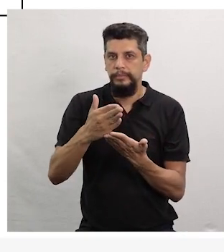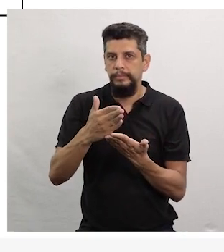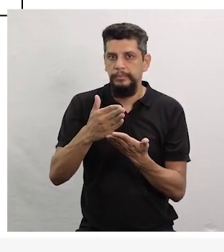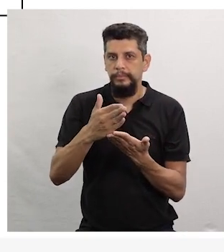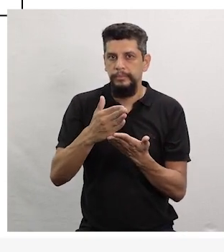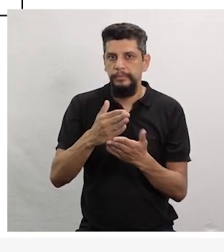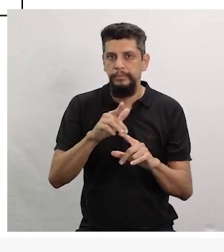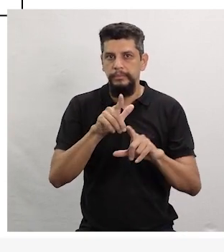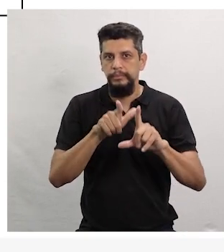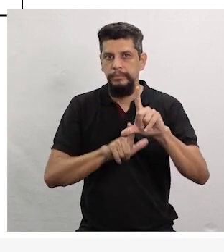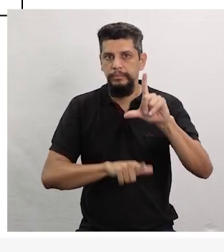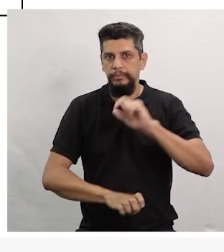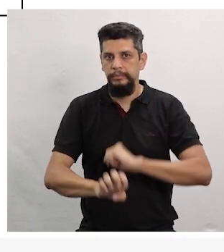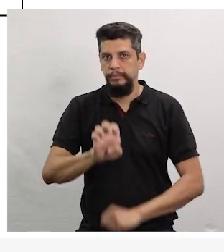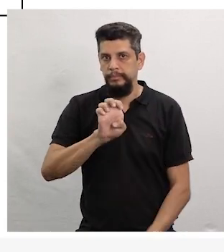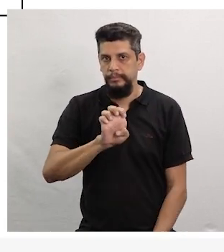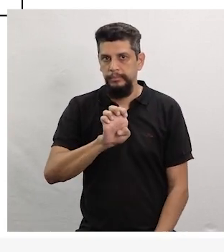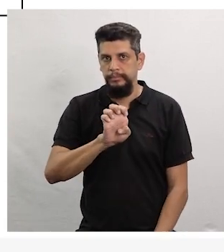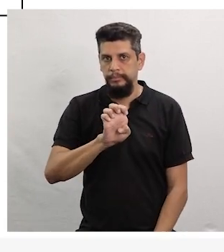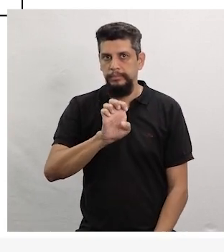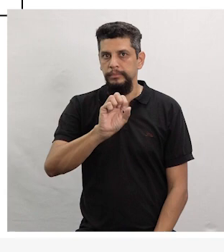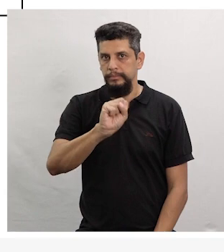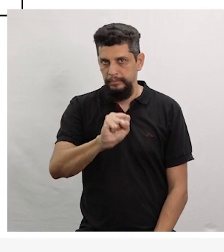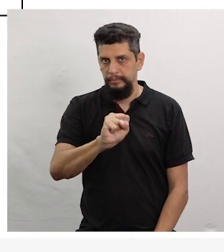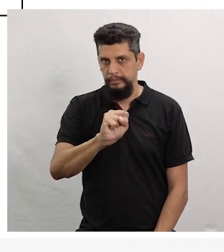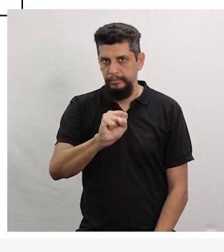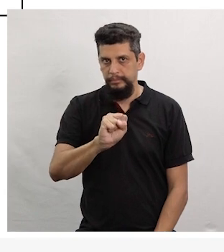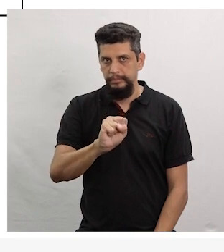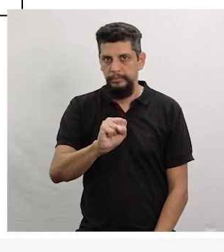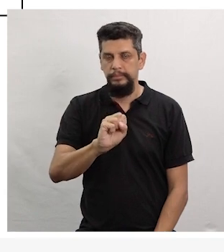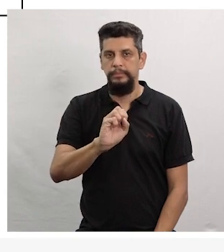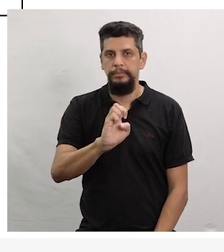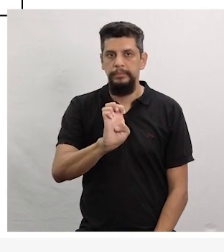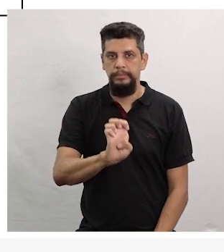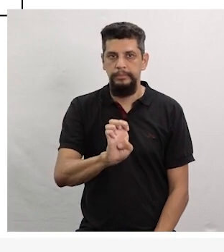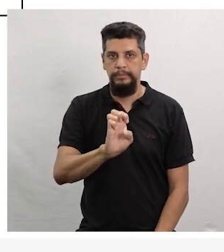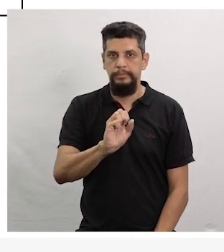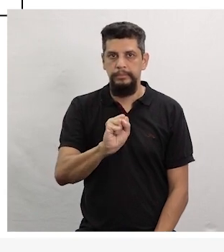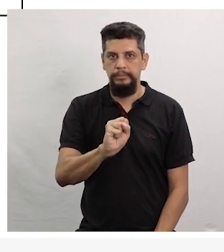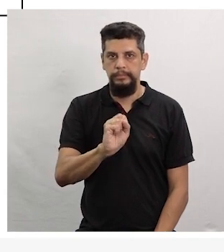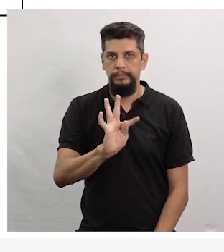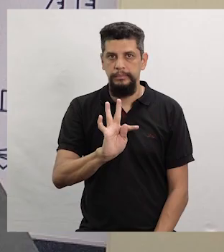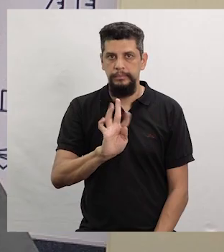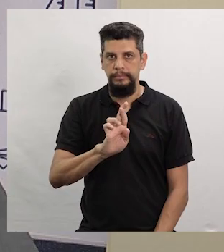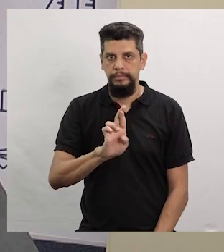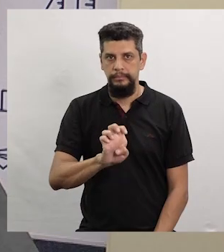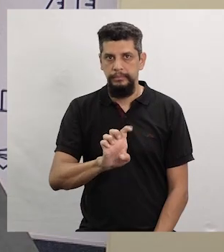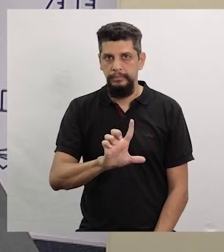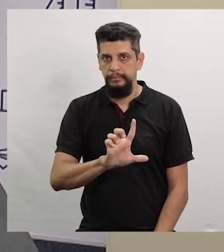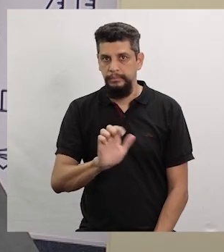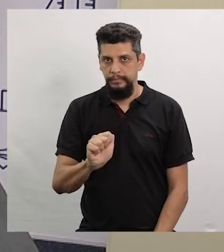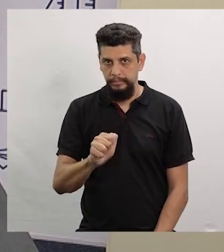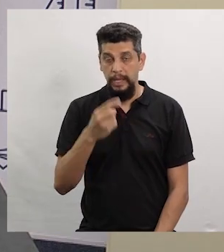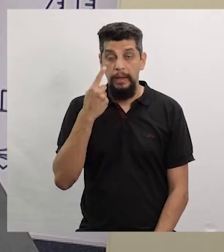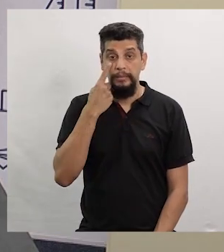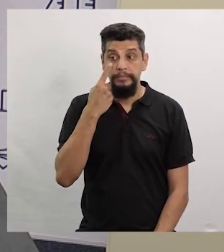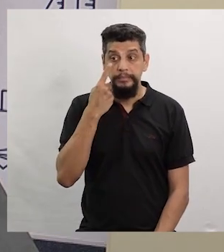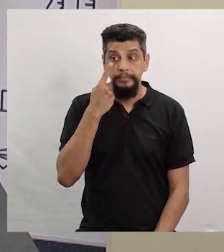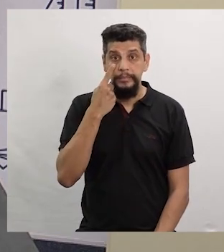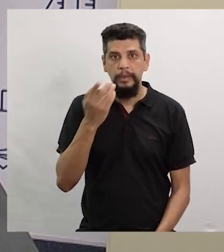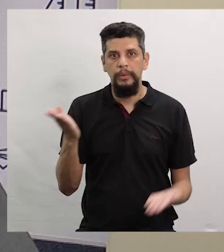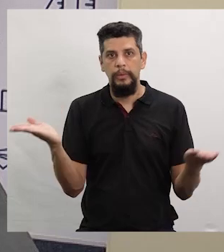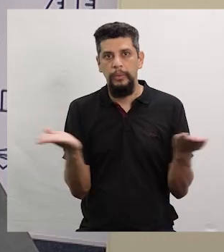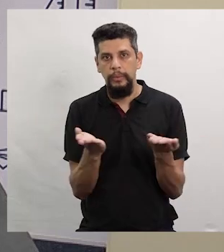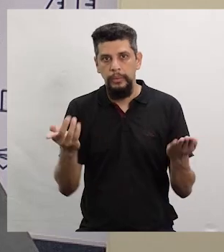que é formada pela letra e e a letra s Estrela né então vejam